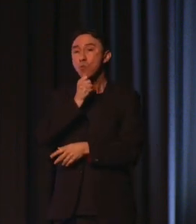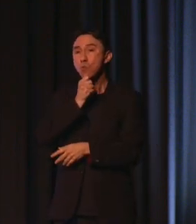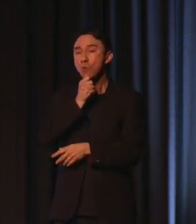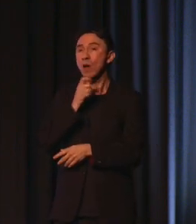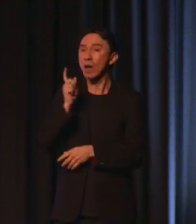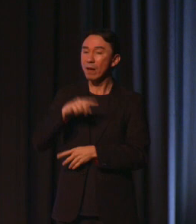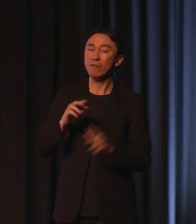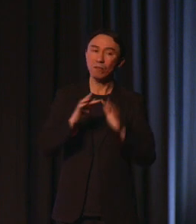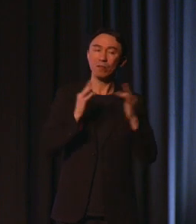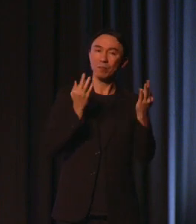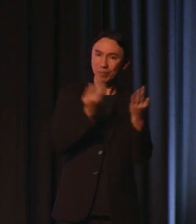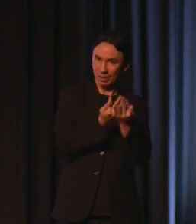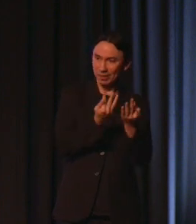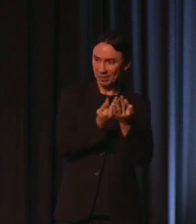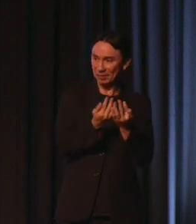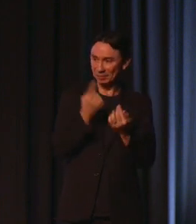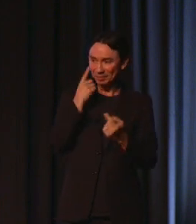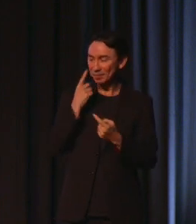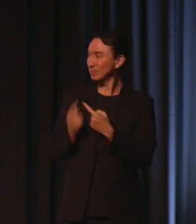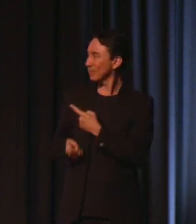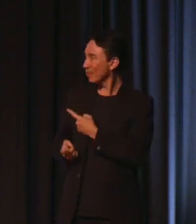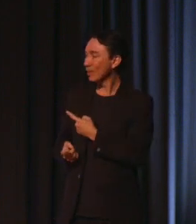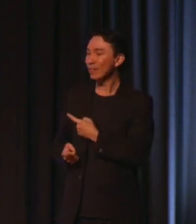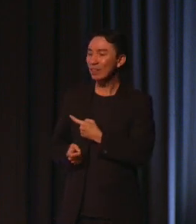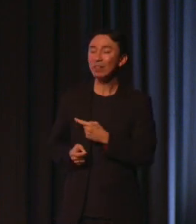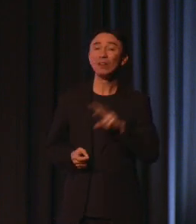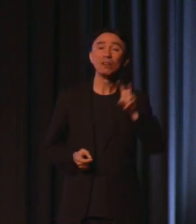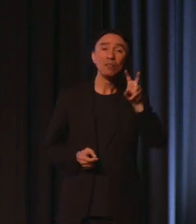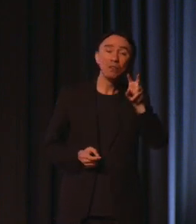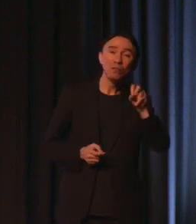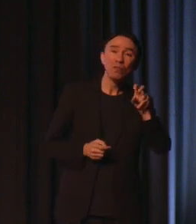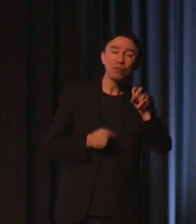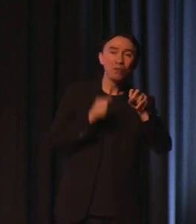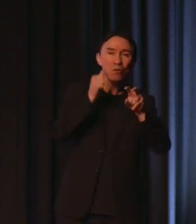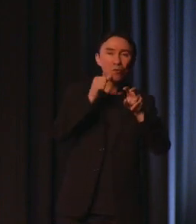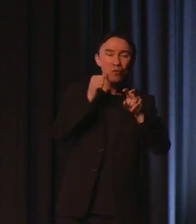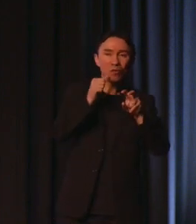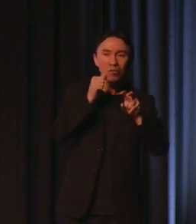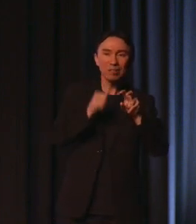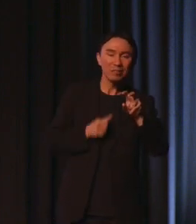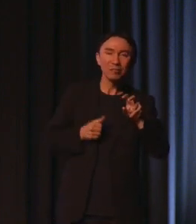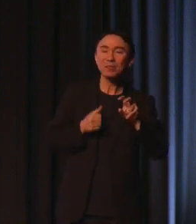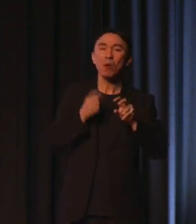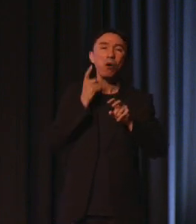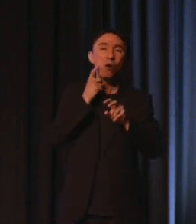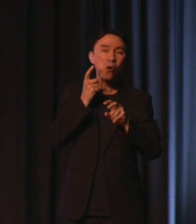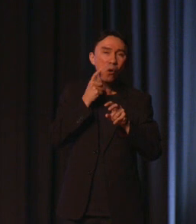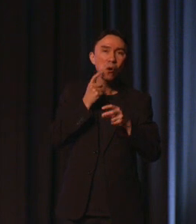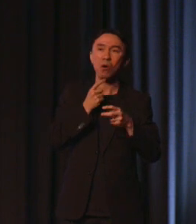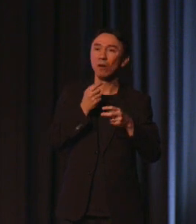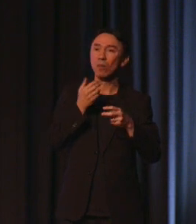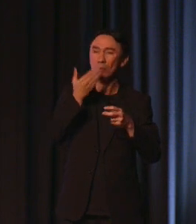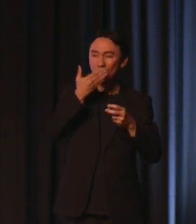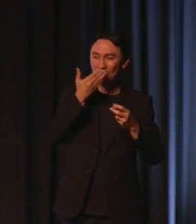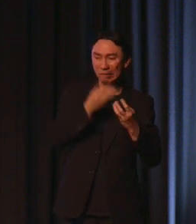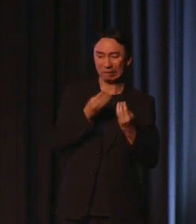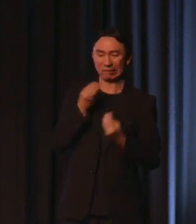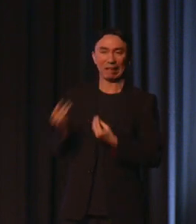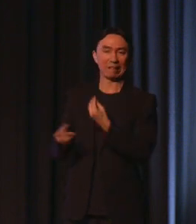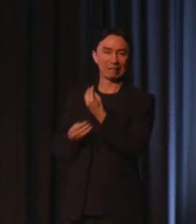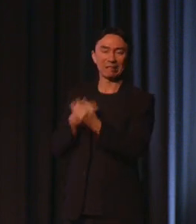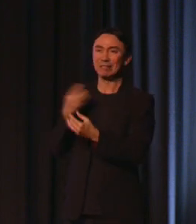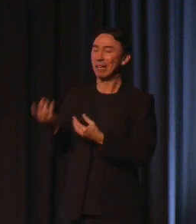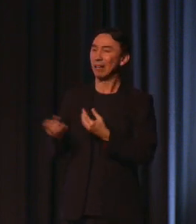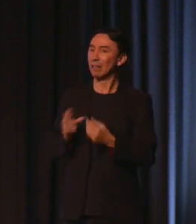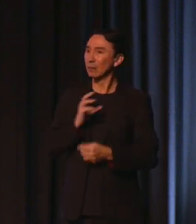núcleo familiar. E a avó adora dar uma balinha, adora dar um docinho, né? É importante também, naquela